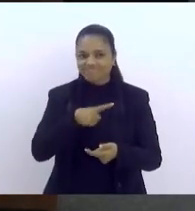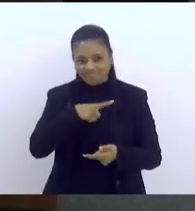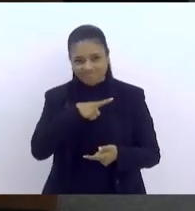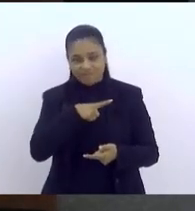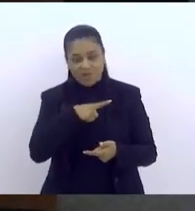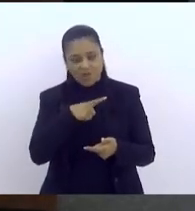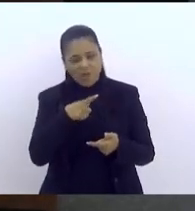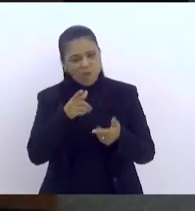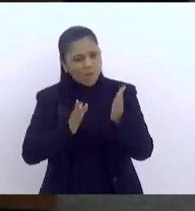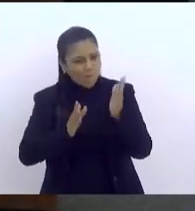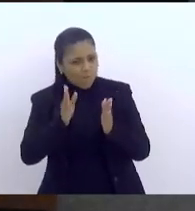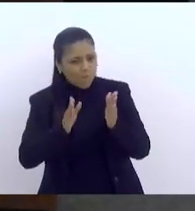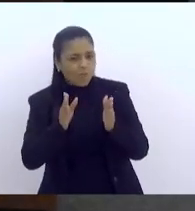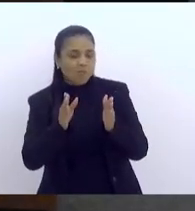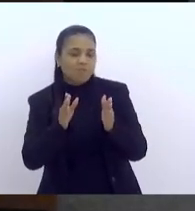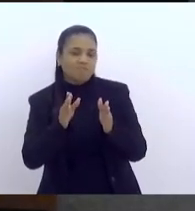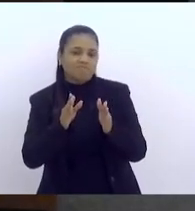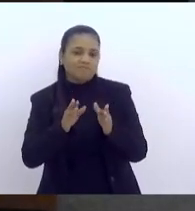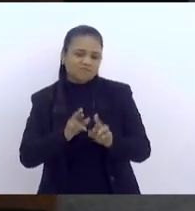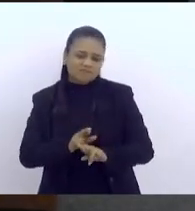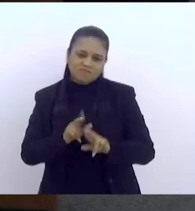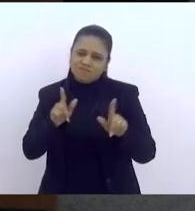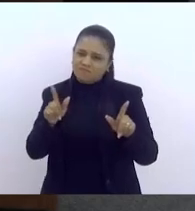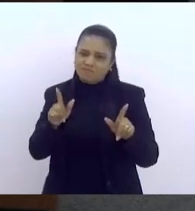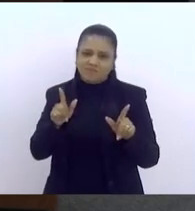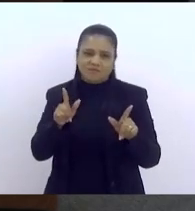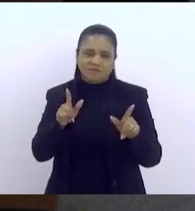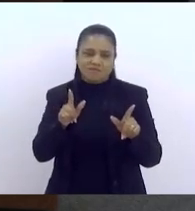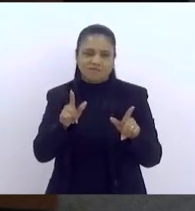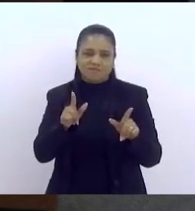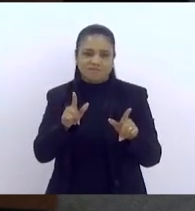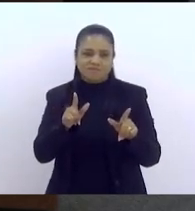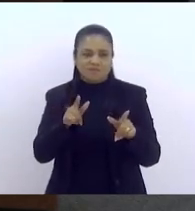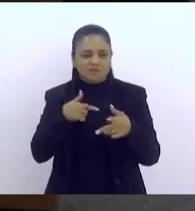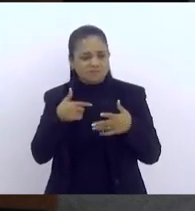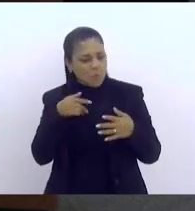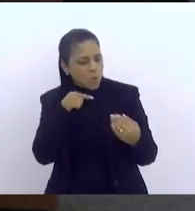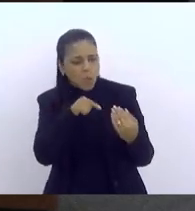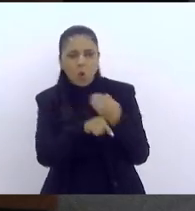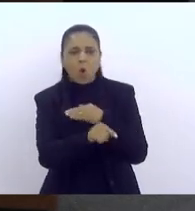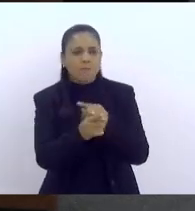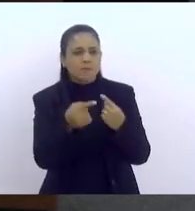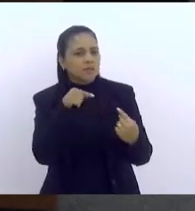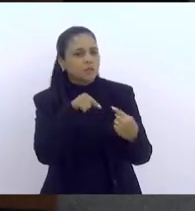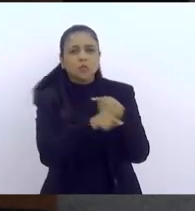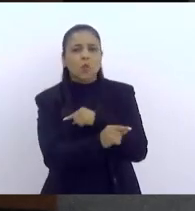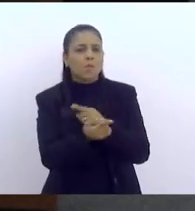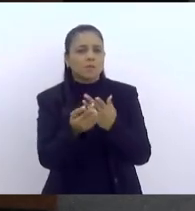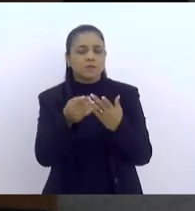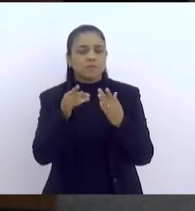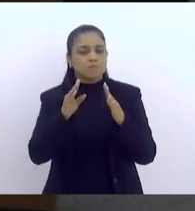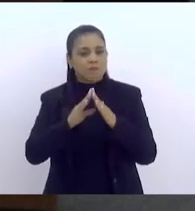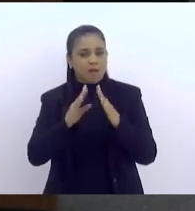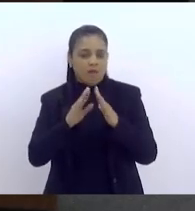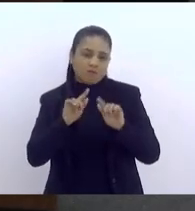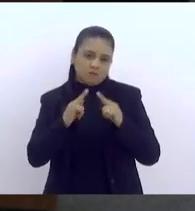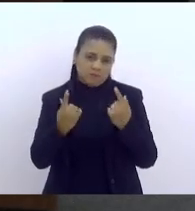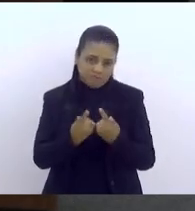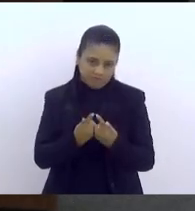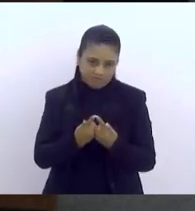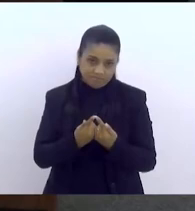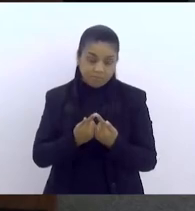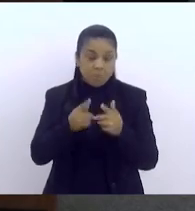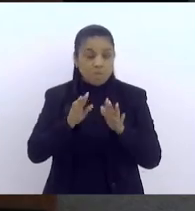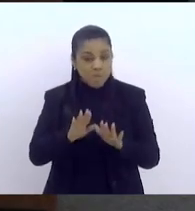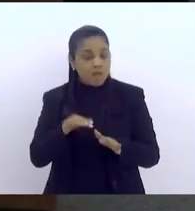não. Como ouvi aqui, até gestuais que não condizem com a importância dessa casa e respeito ao público, inclusive. Mas